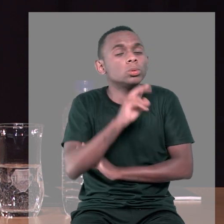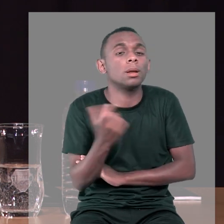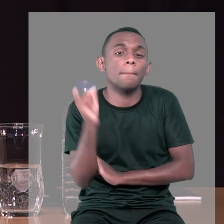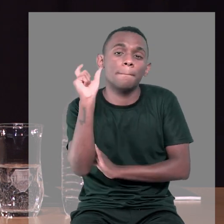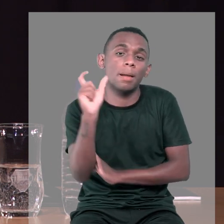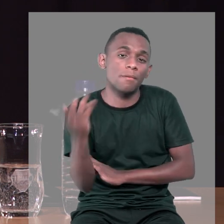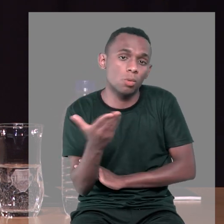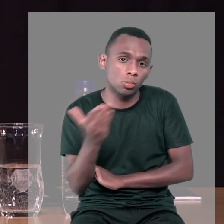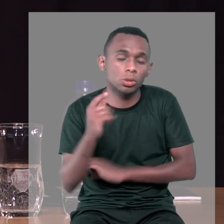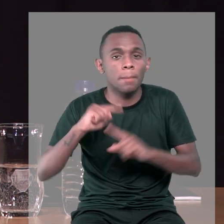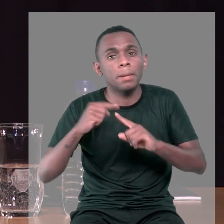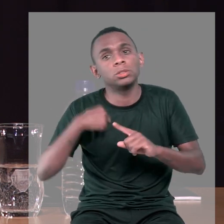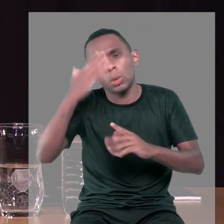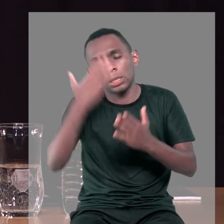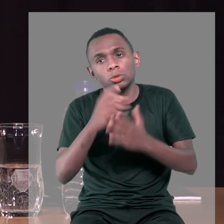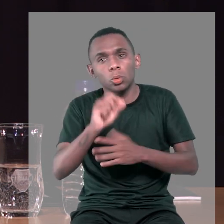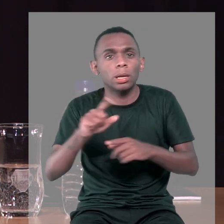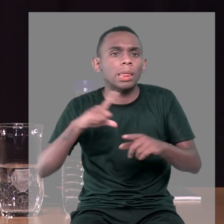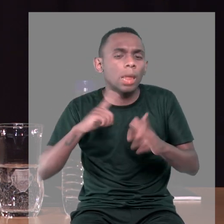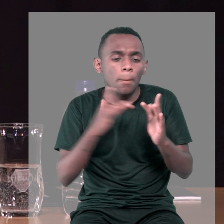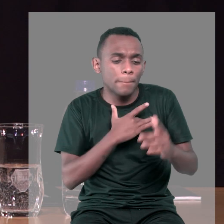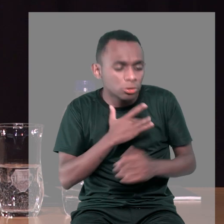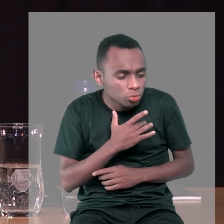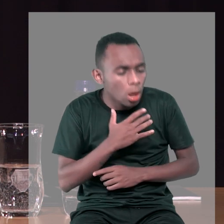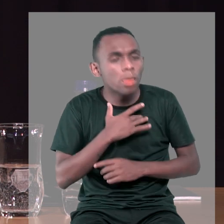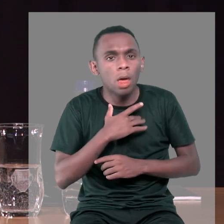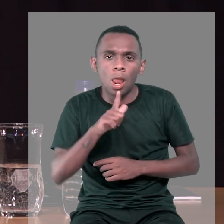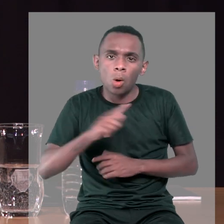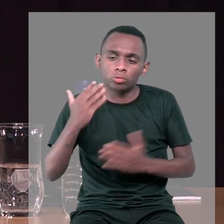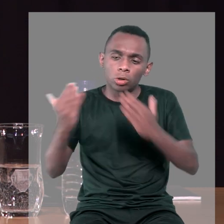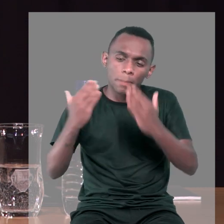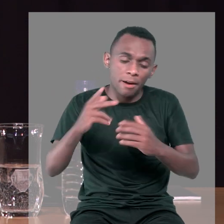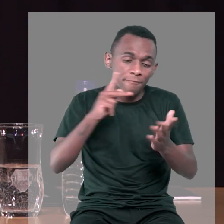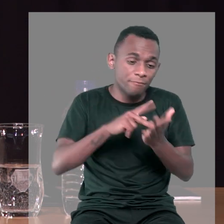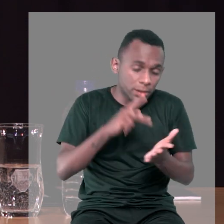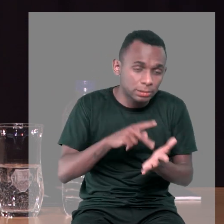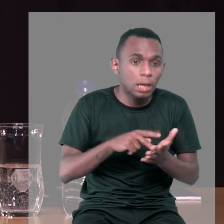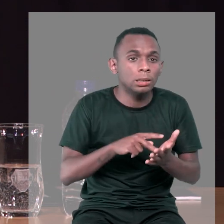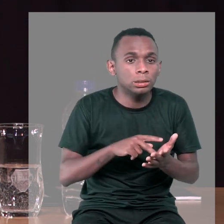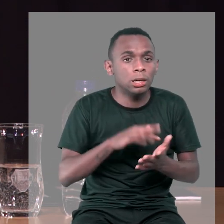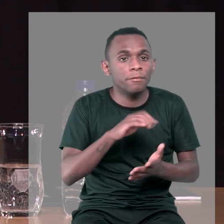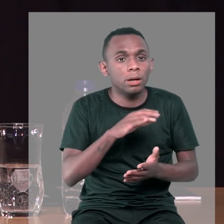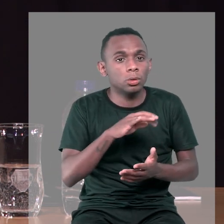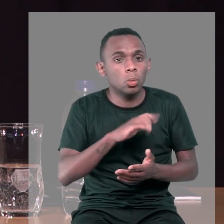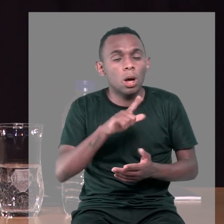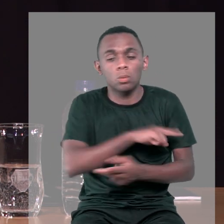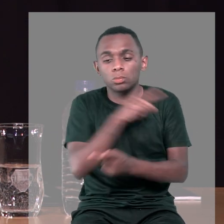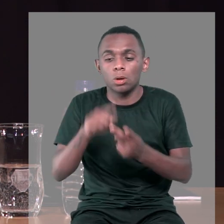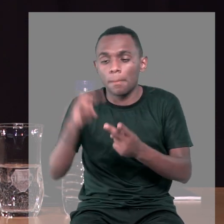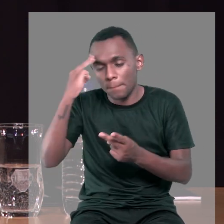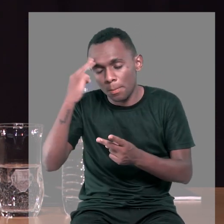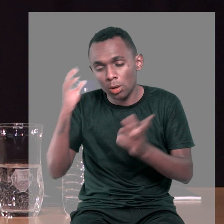factual, como ela não é, digamos, racional, filosófica ou lógica, ela depende